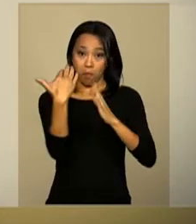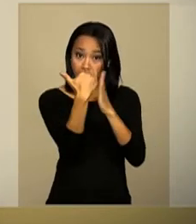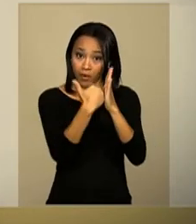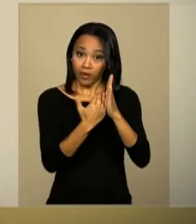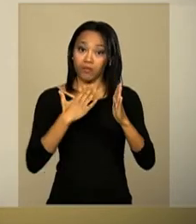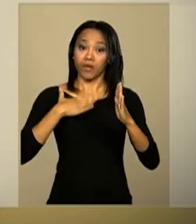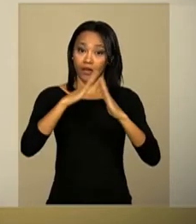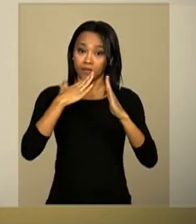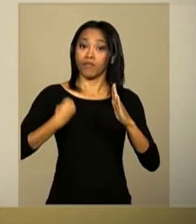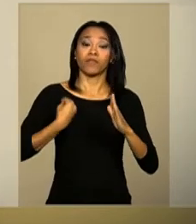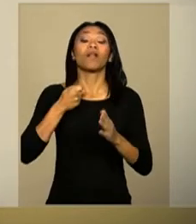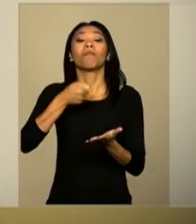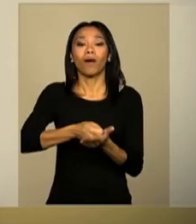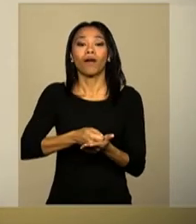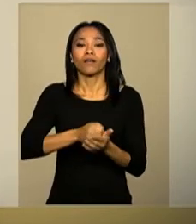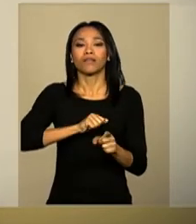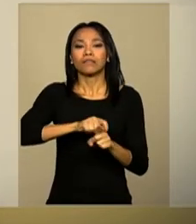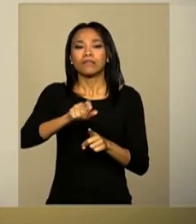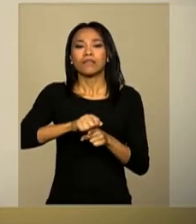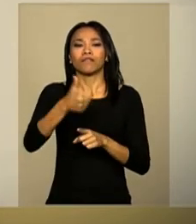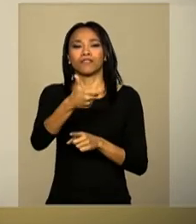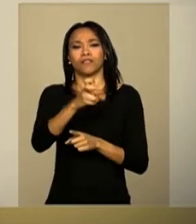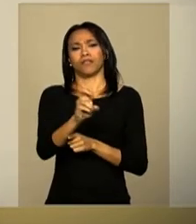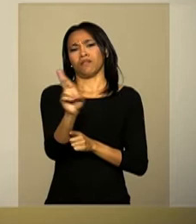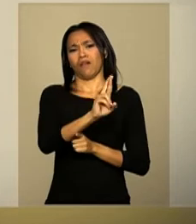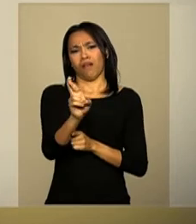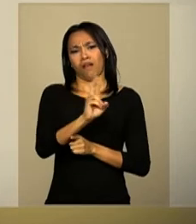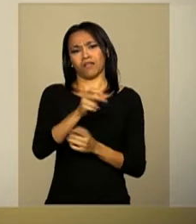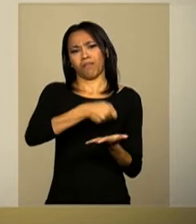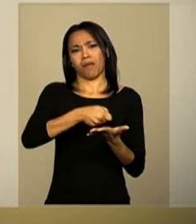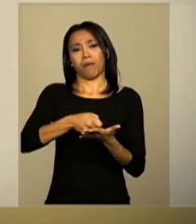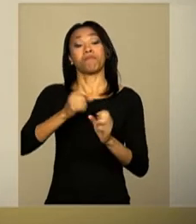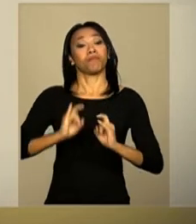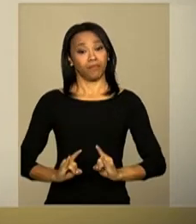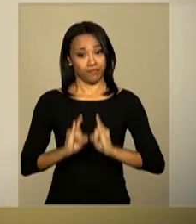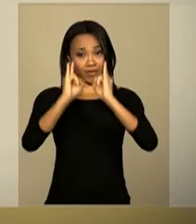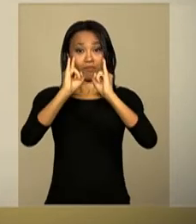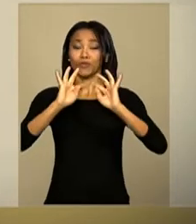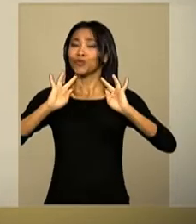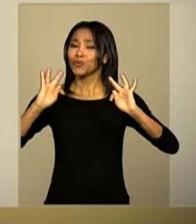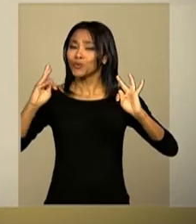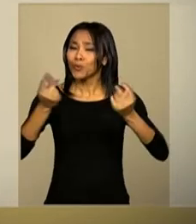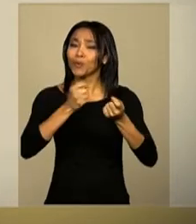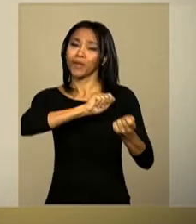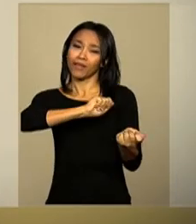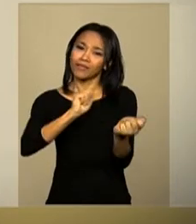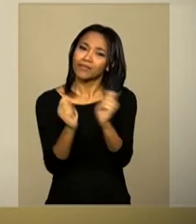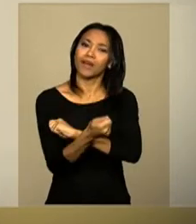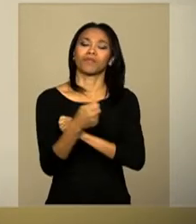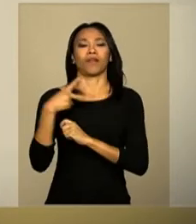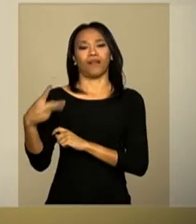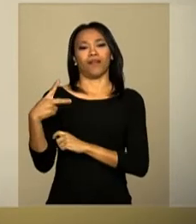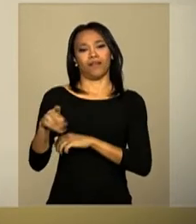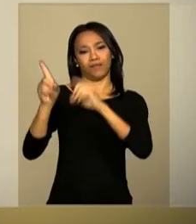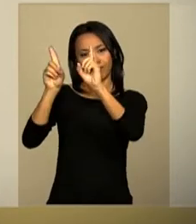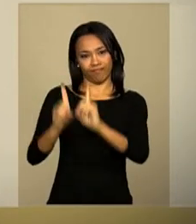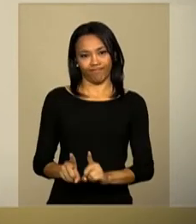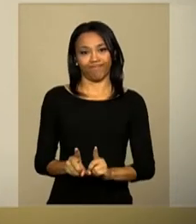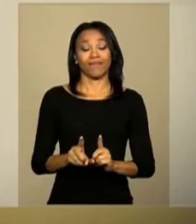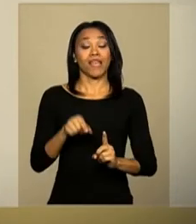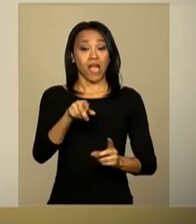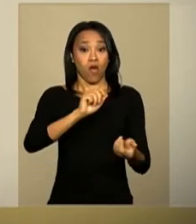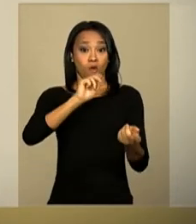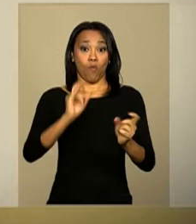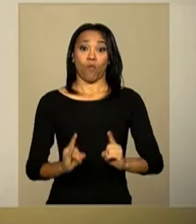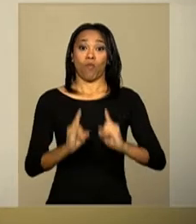Minha Casa Minha Vida ela paga r$ 25 de prestação pelo apartamento que é todinho adaptado às necessidades dela o